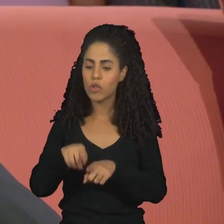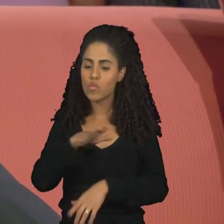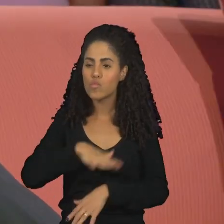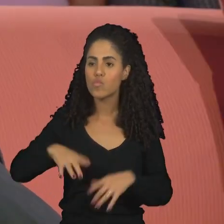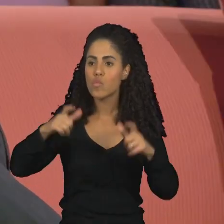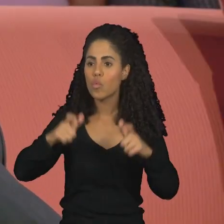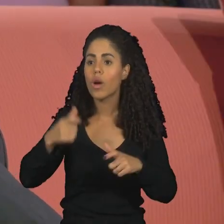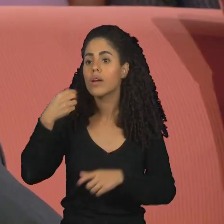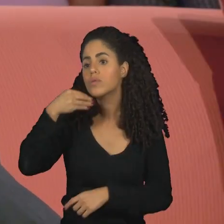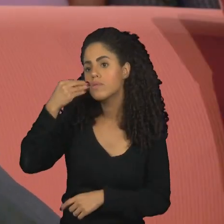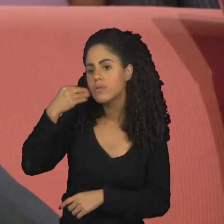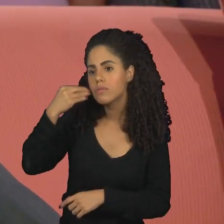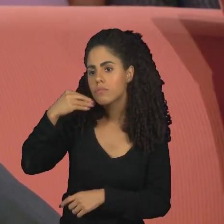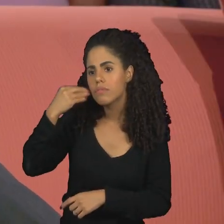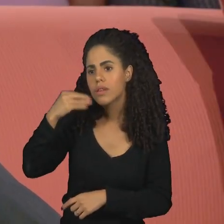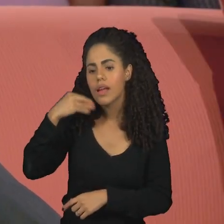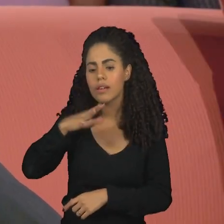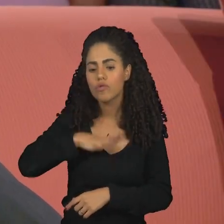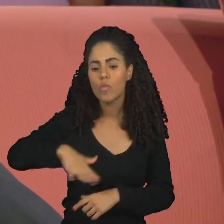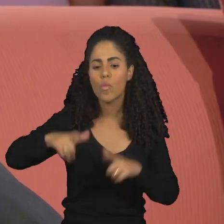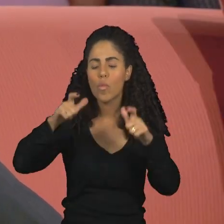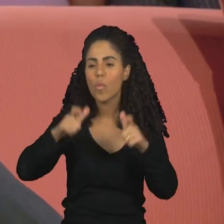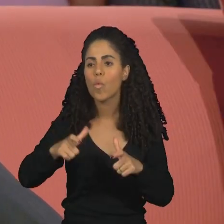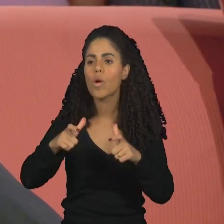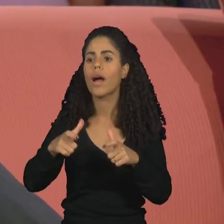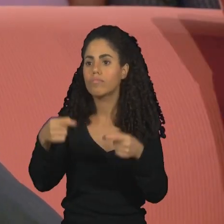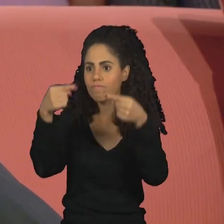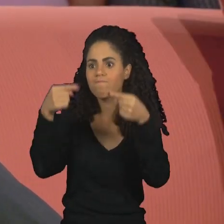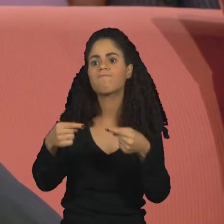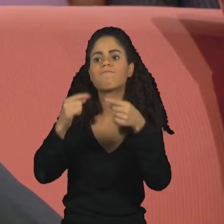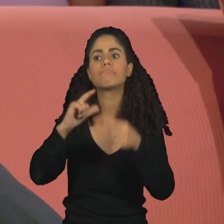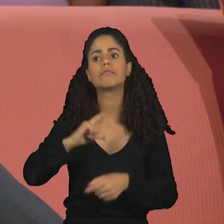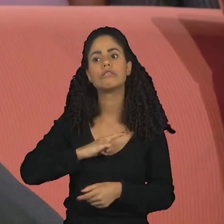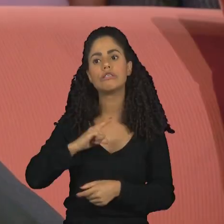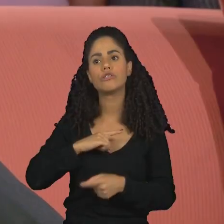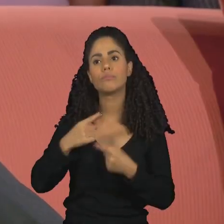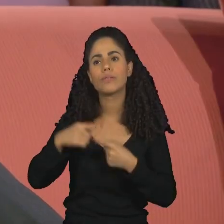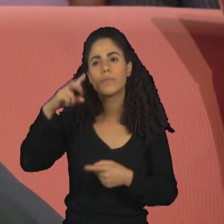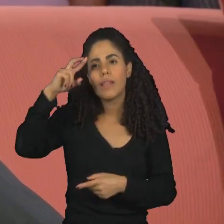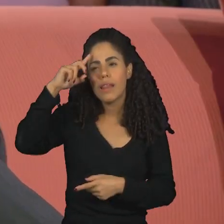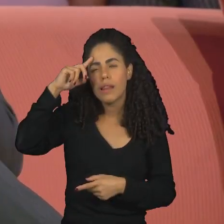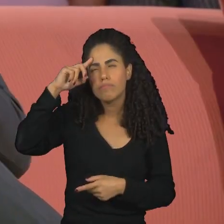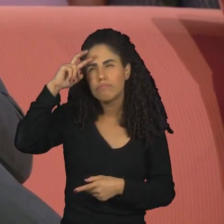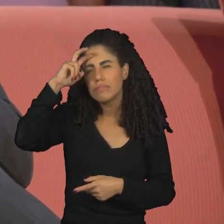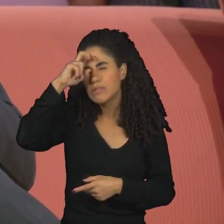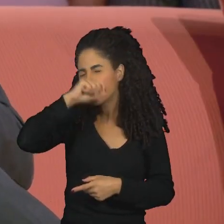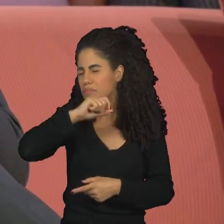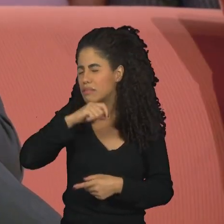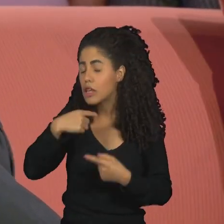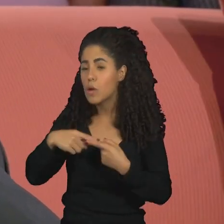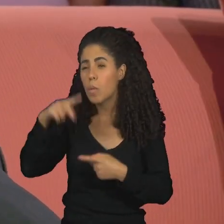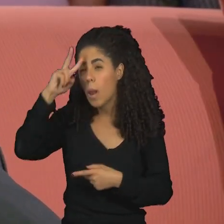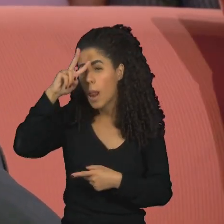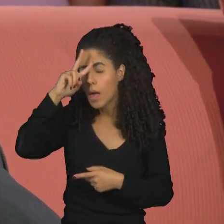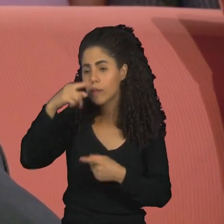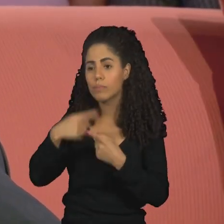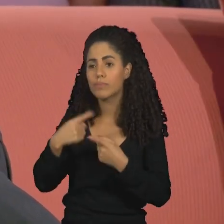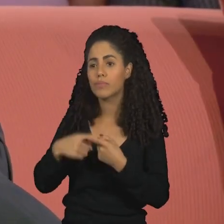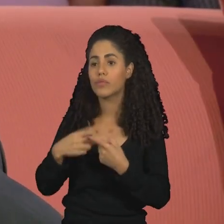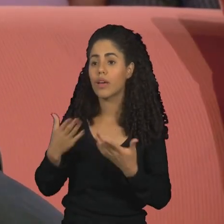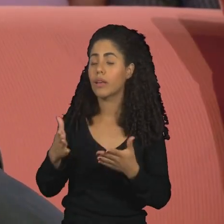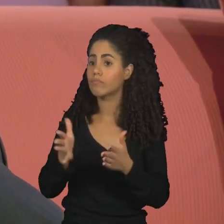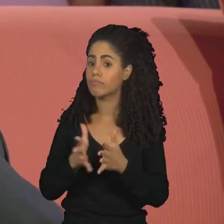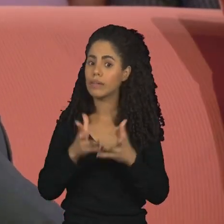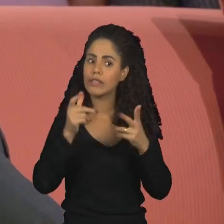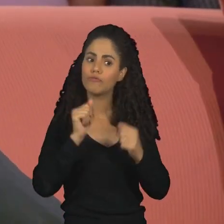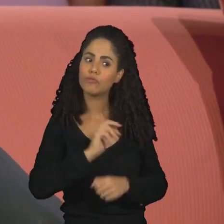fazendo uma experiência lá num lugar bastante desafiador. E eu lembro que tinha acabado, não é muito glorioso não, é por isso que eu digo que não é muito